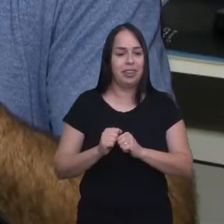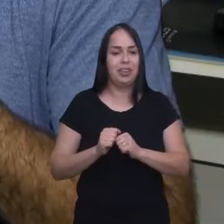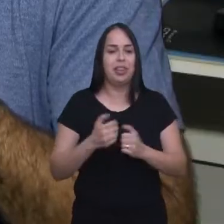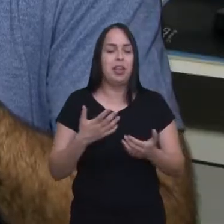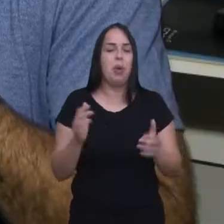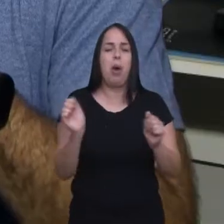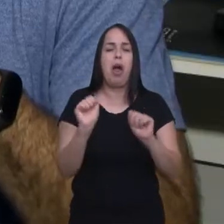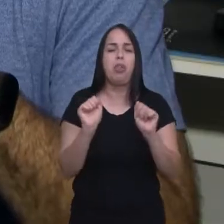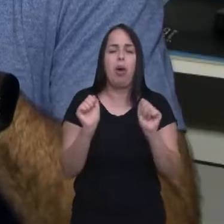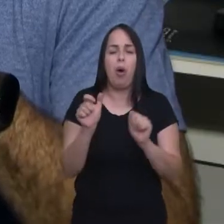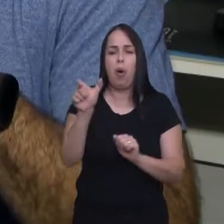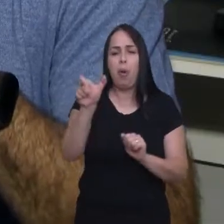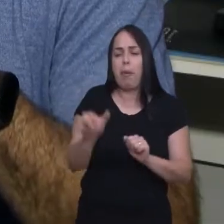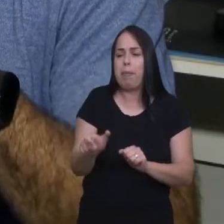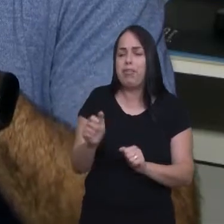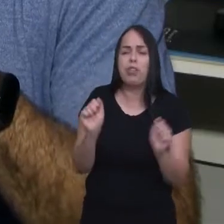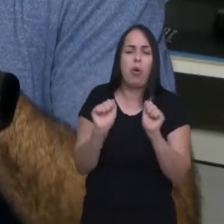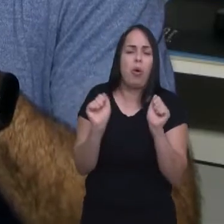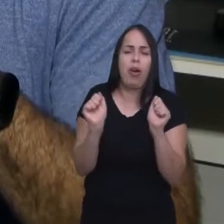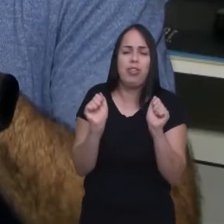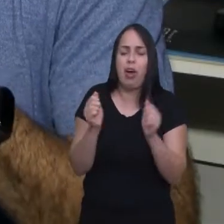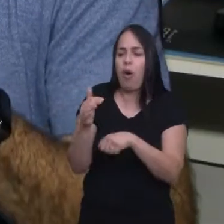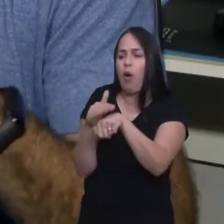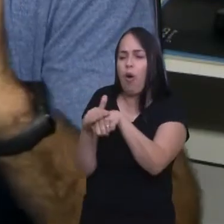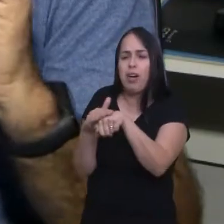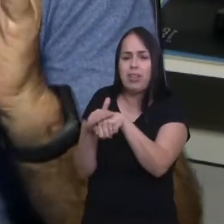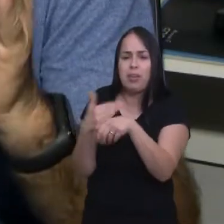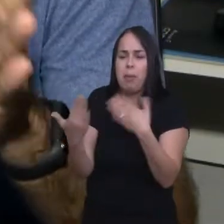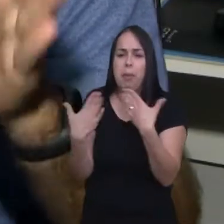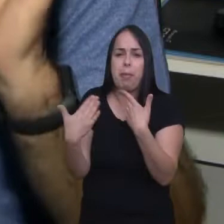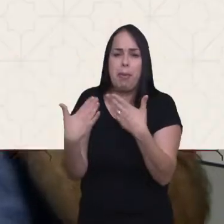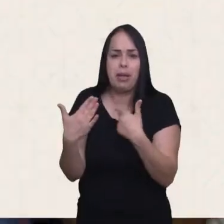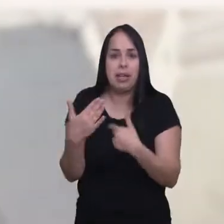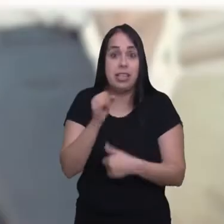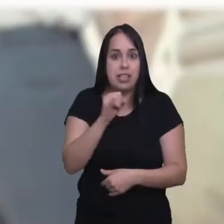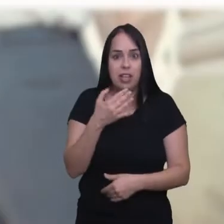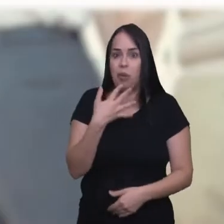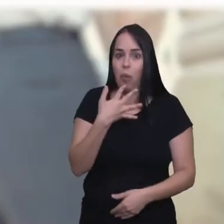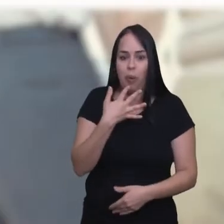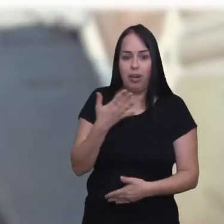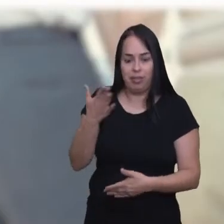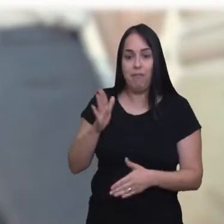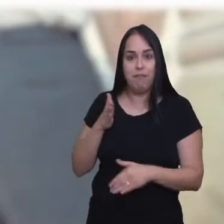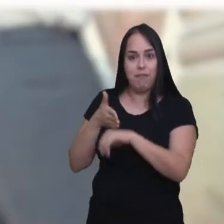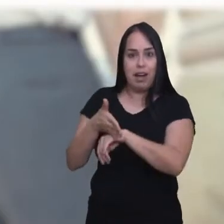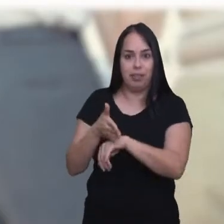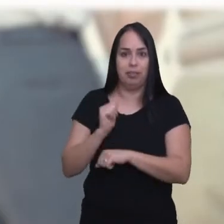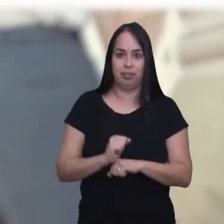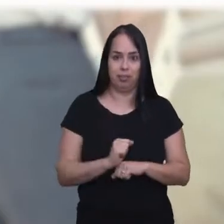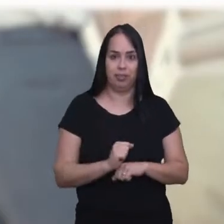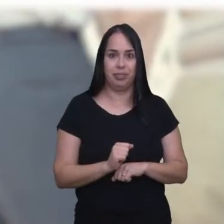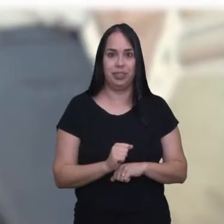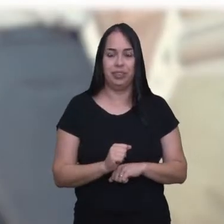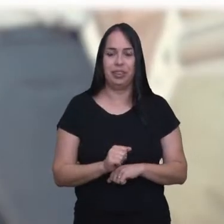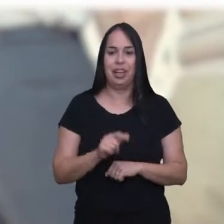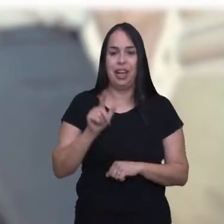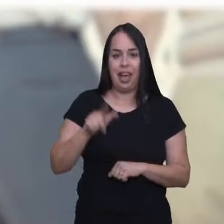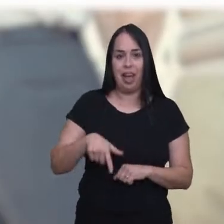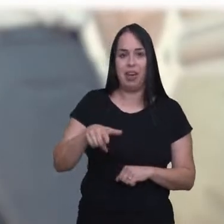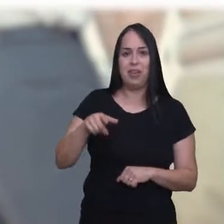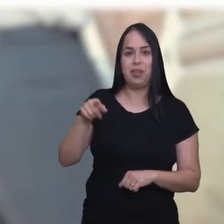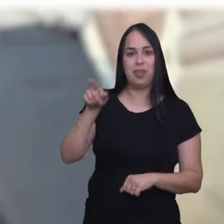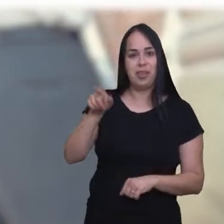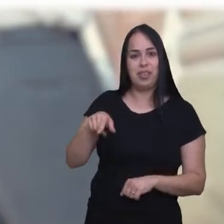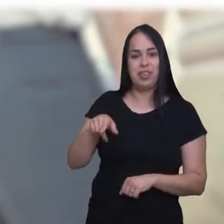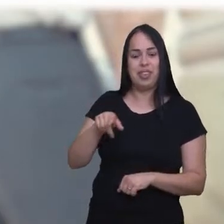adoro conversar com ele, até hoje. Adoro muito conversar com ele. Quem não teve essa oportunidade, vá. O senhor Shiodi Imoto, o